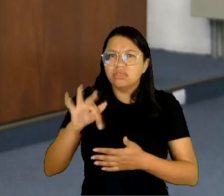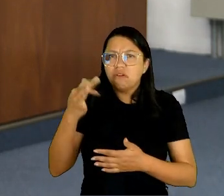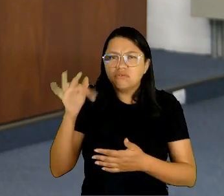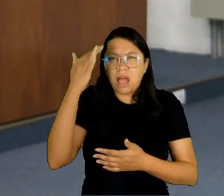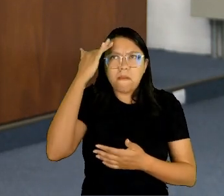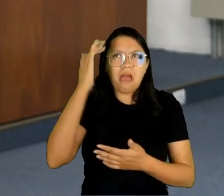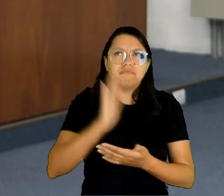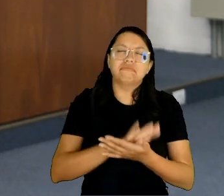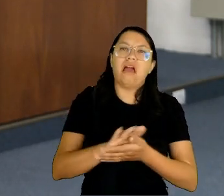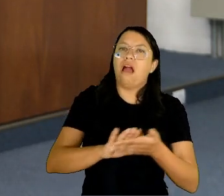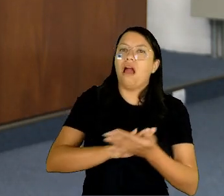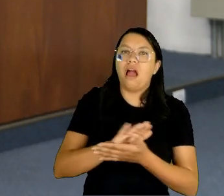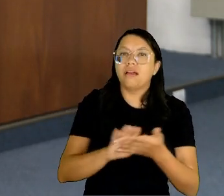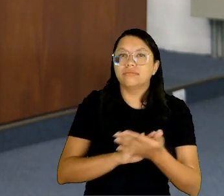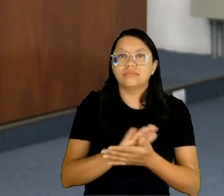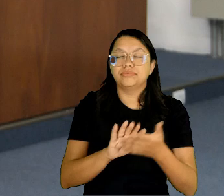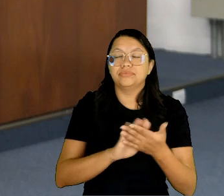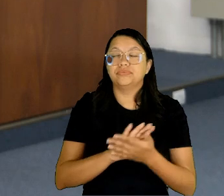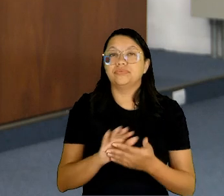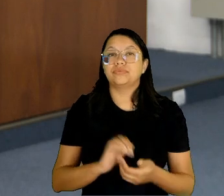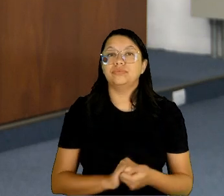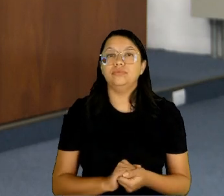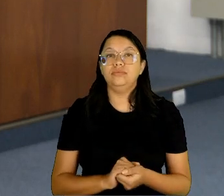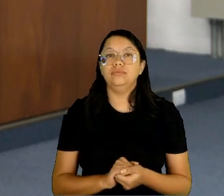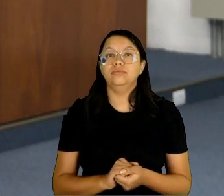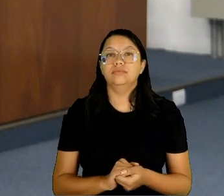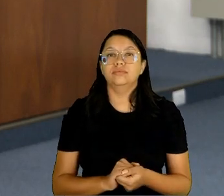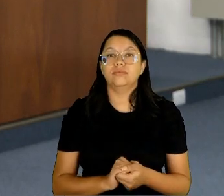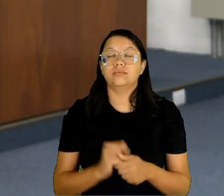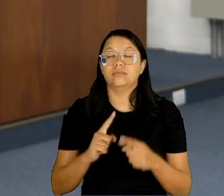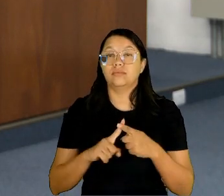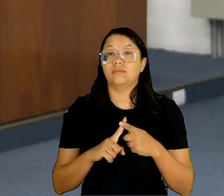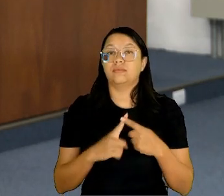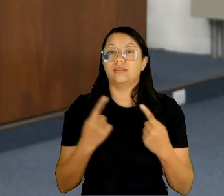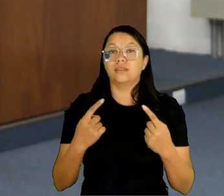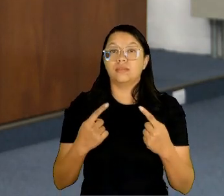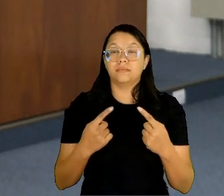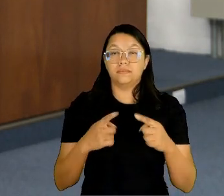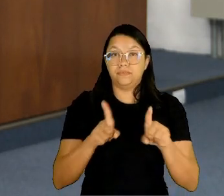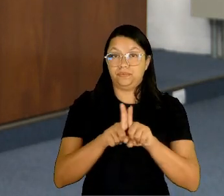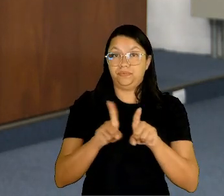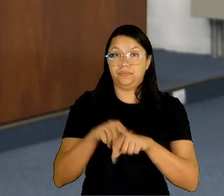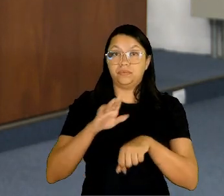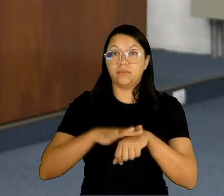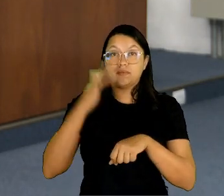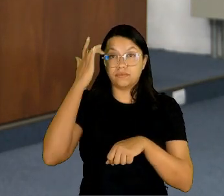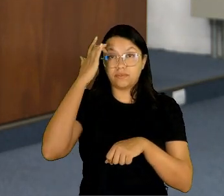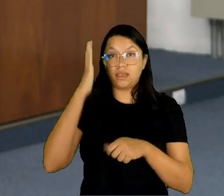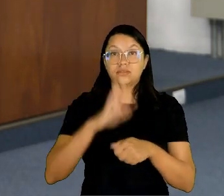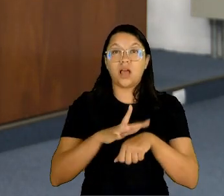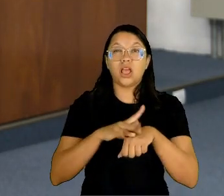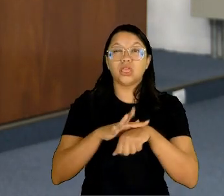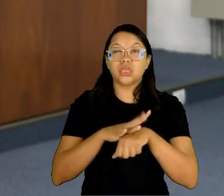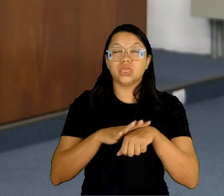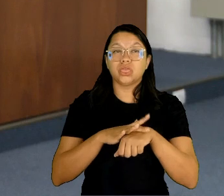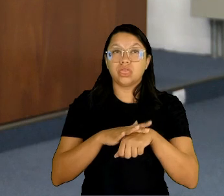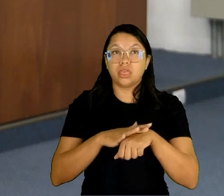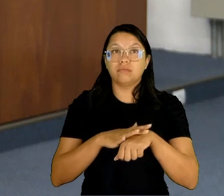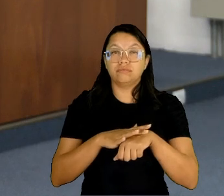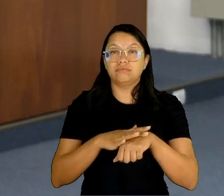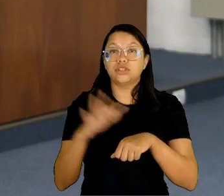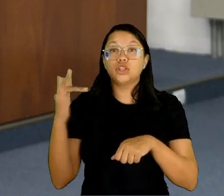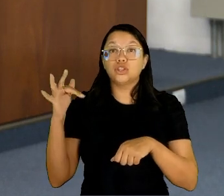de cabeça eu tenho. O paciente às vezes associa muito a pressão alta com a dor de cabeça, né? Mas que inclusive é mais fácil a dor